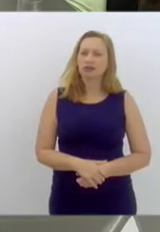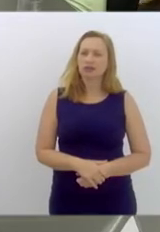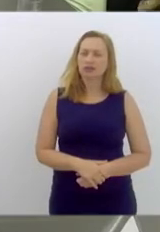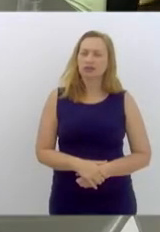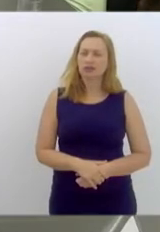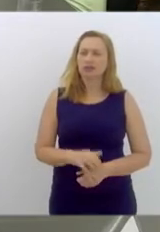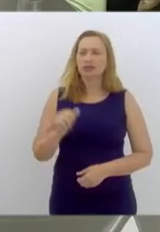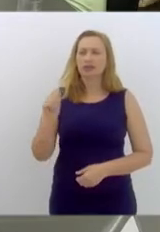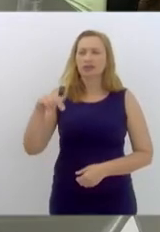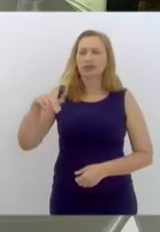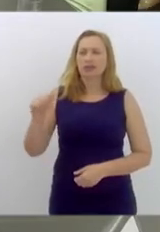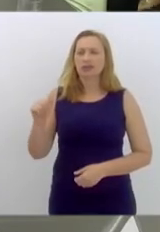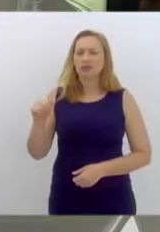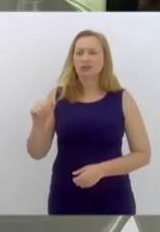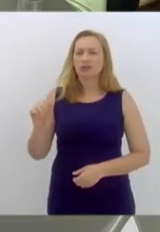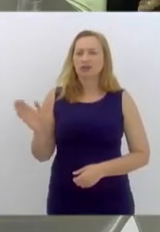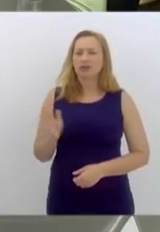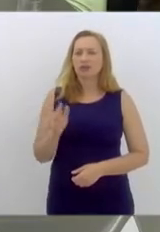a Ana Paula